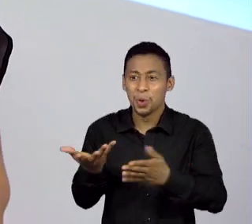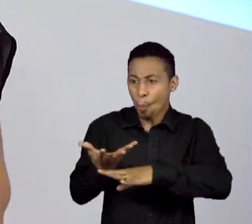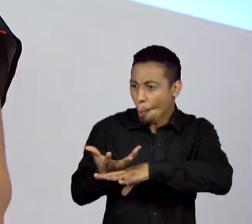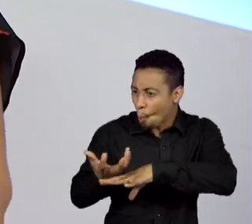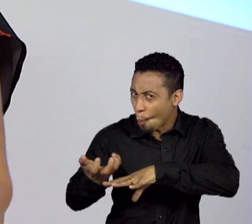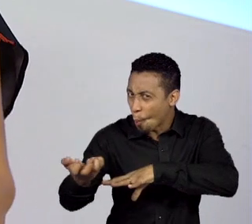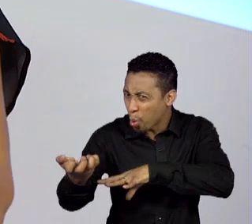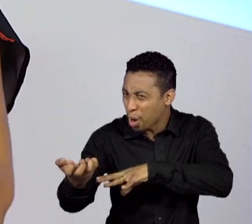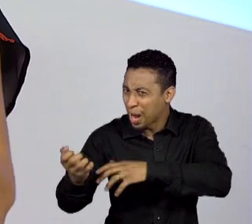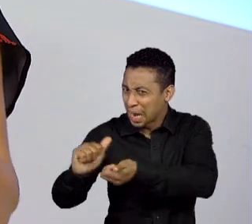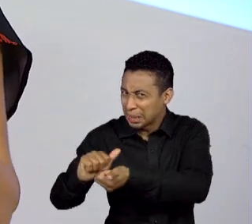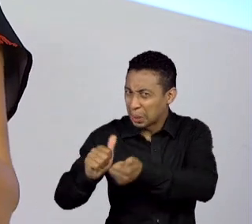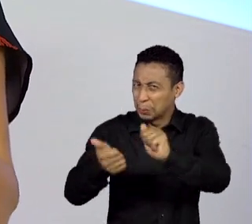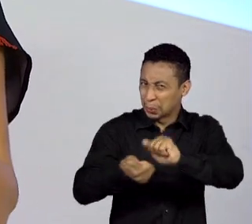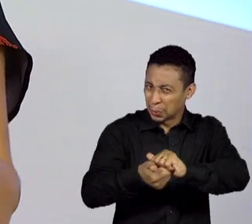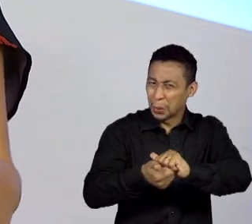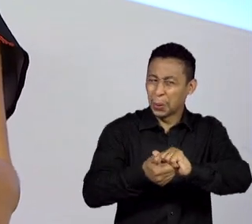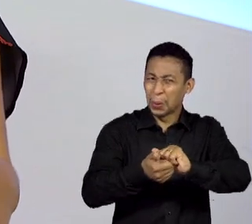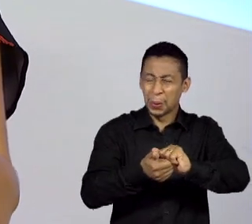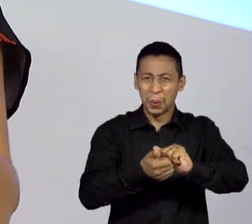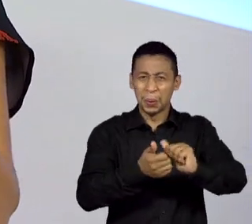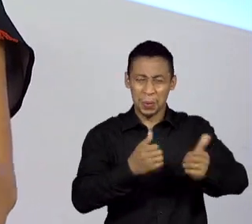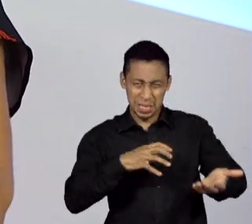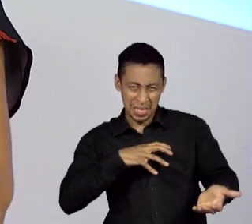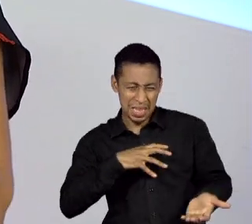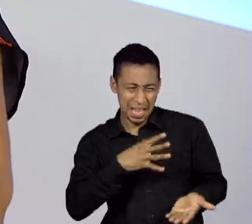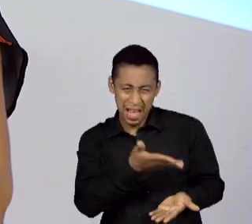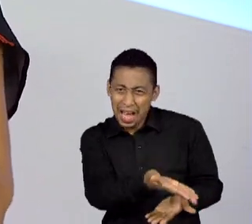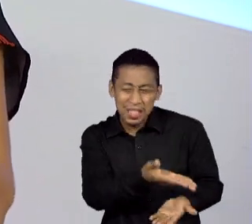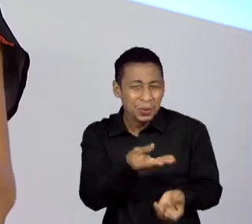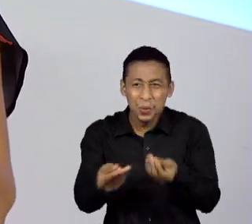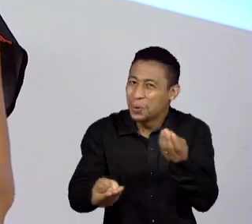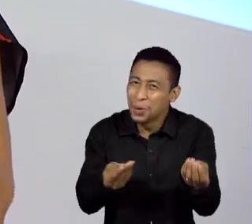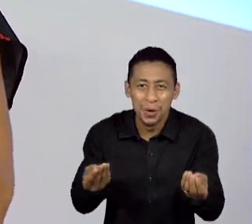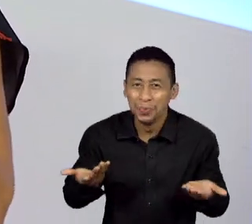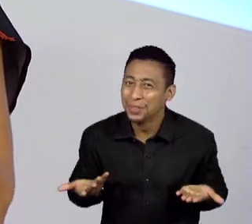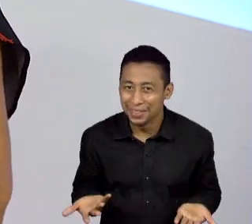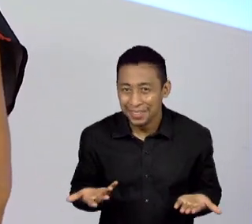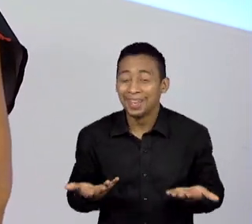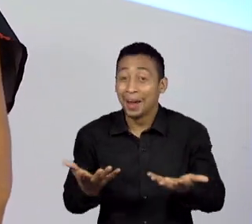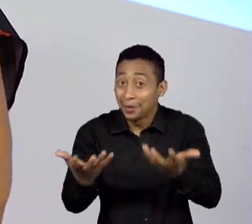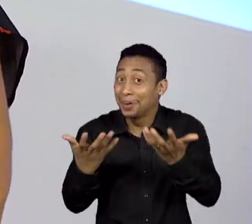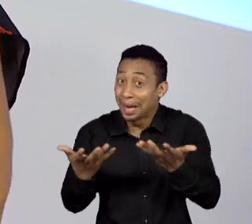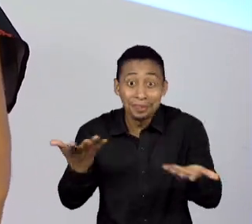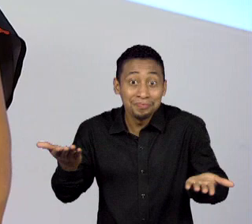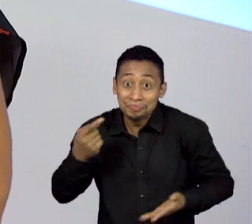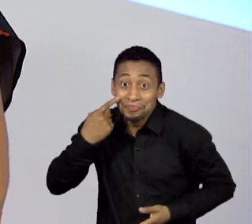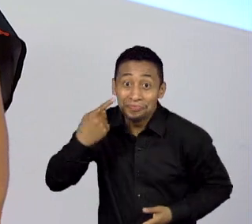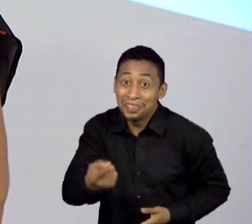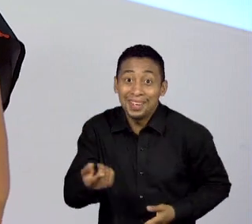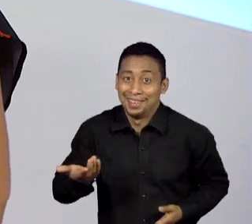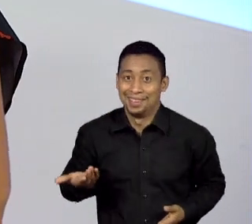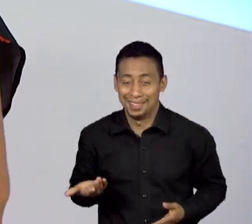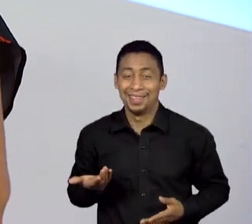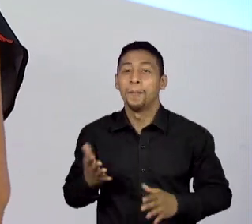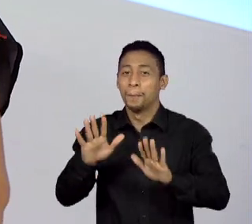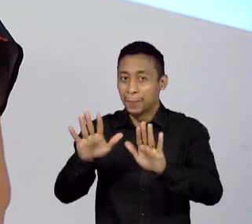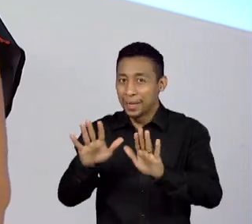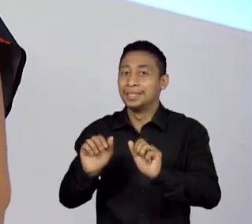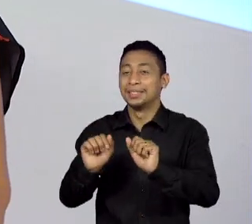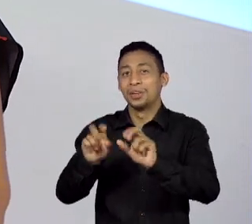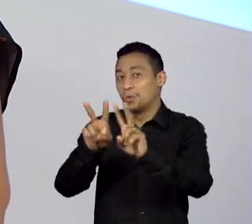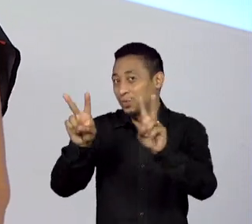como é que vocês vão fazer para transpor essa mitologia do sertão, mas sobretudo numa coisa bem específica que o Jorge citou,